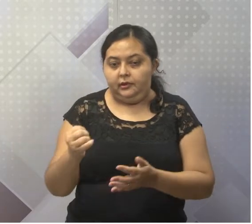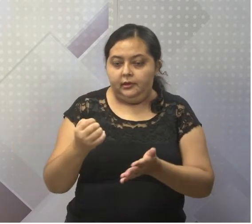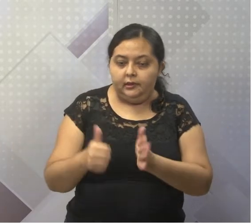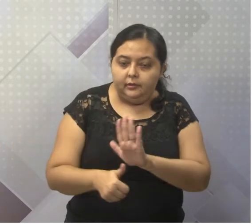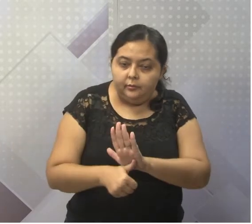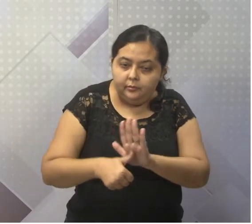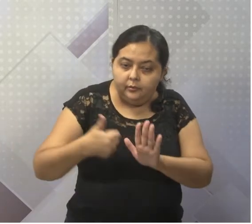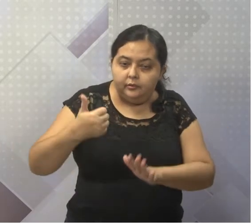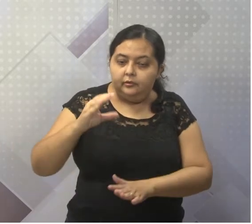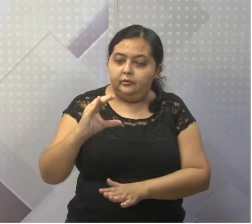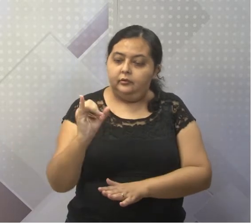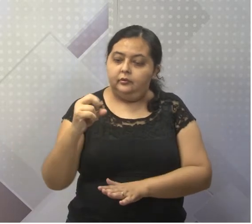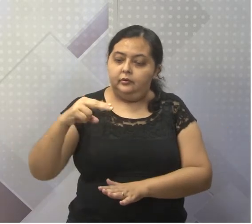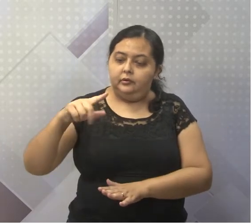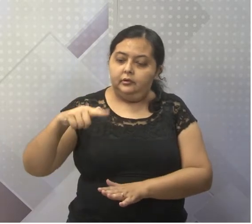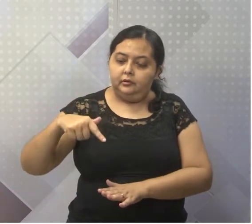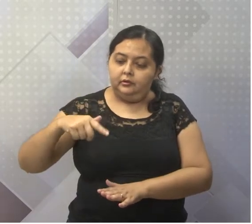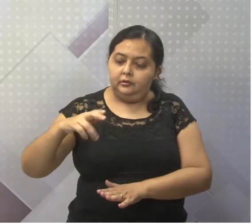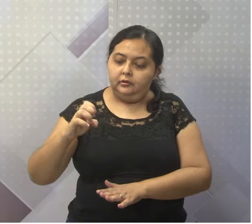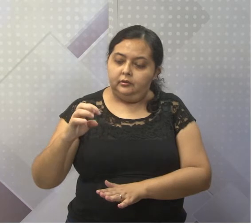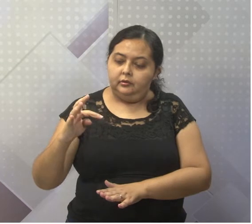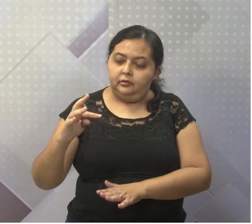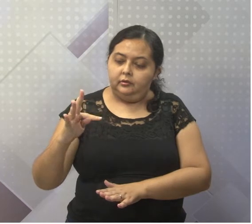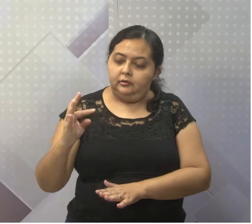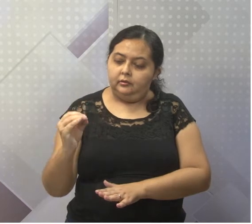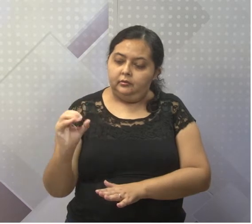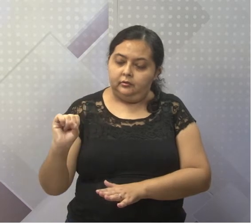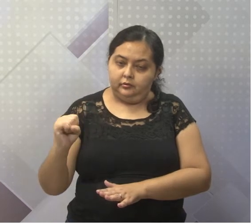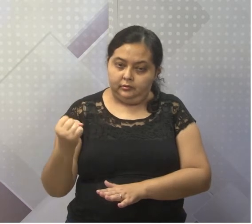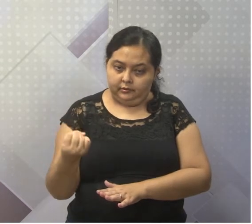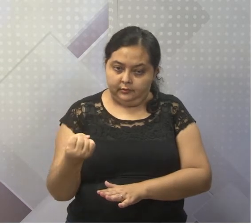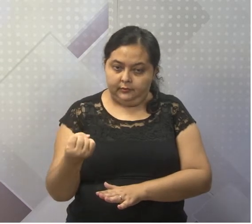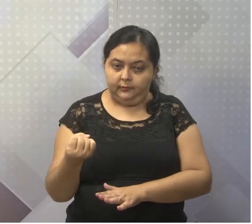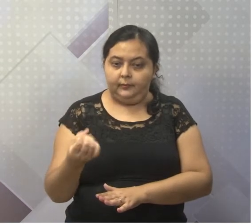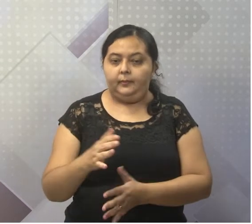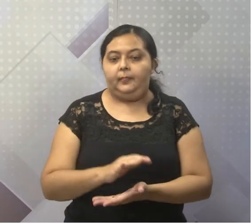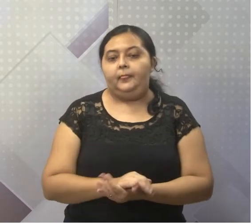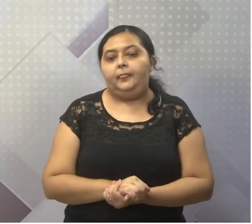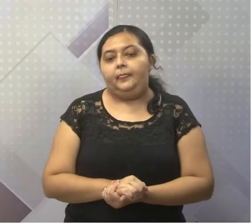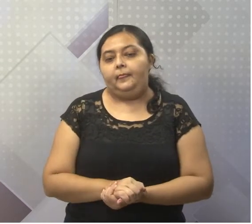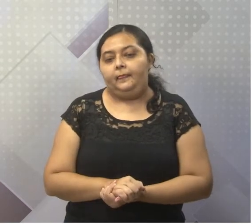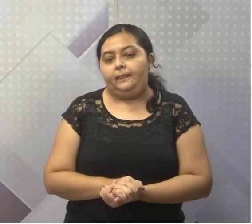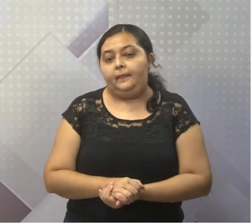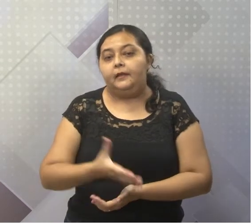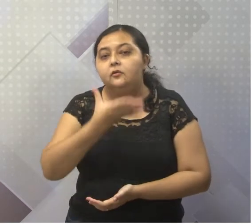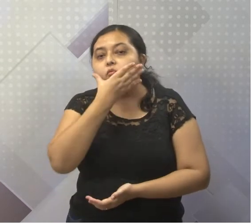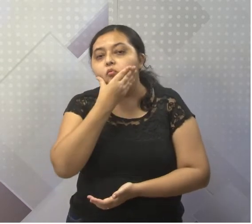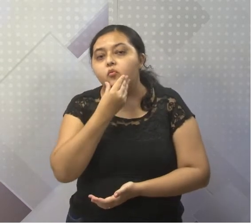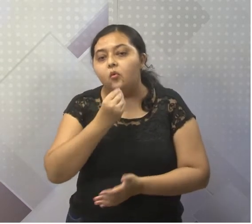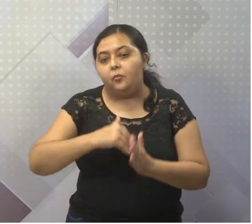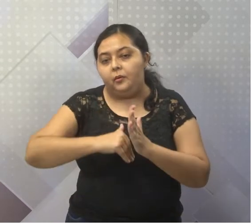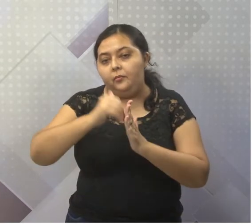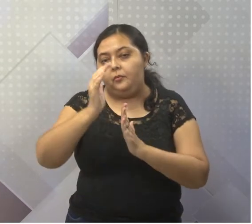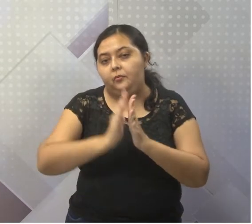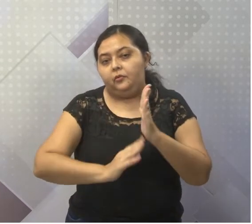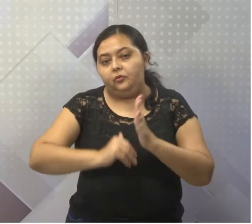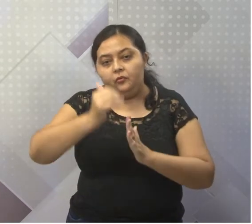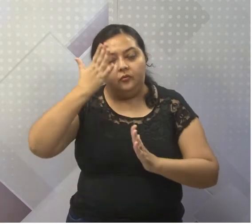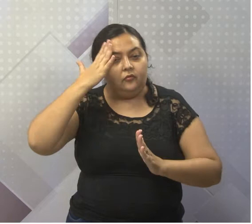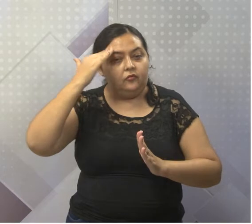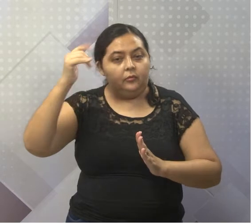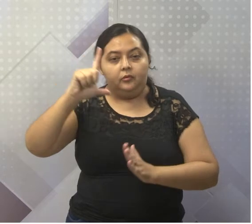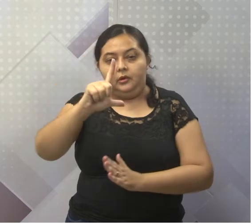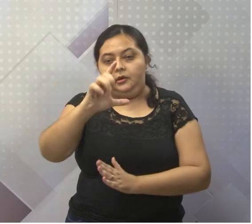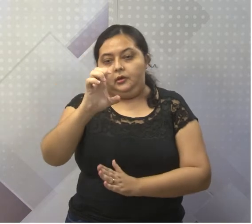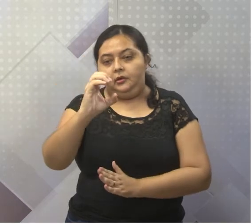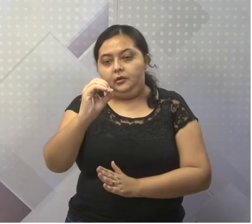sendo delimitada aproximadamente pelas obras de maturidade do Leonardo da Vinci a